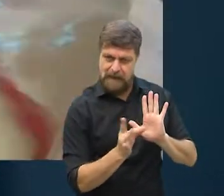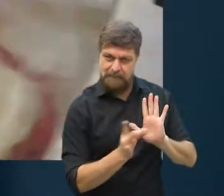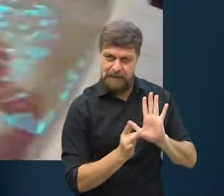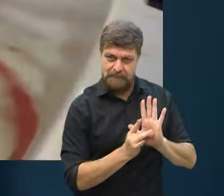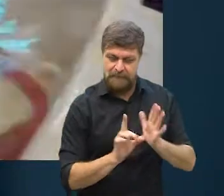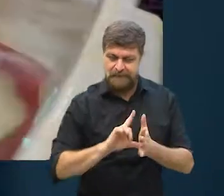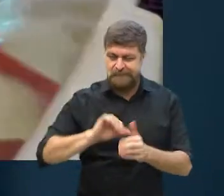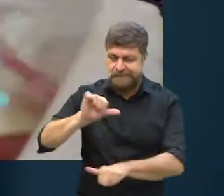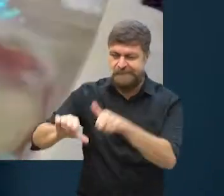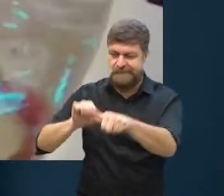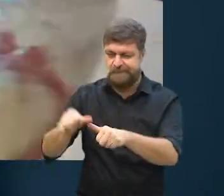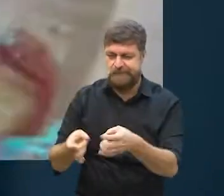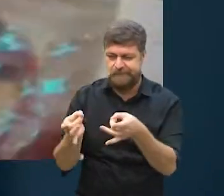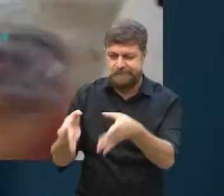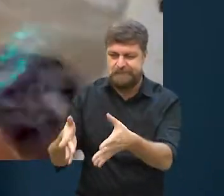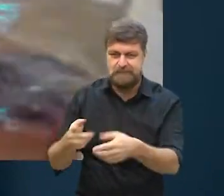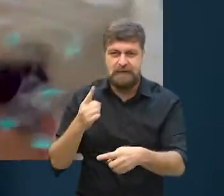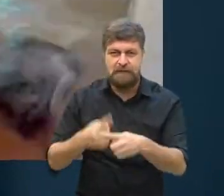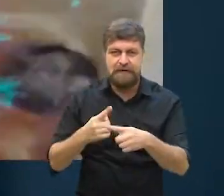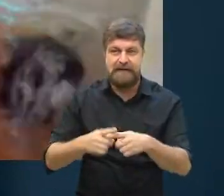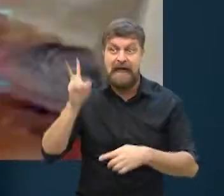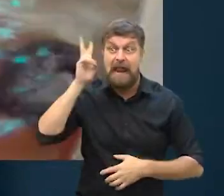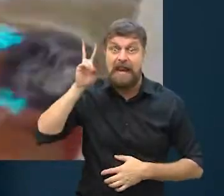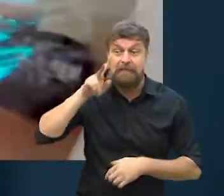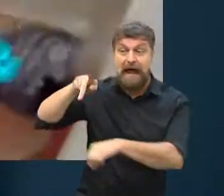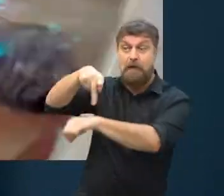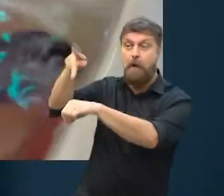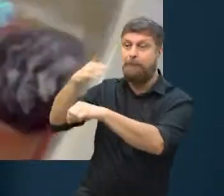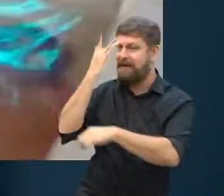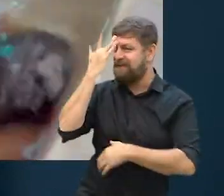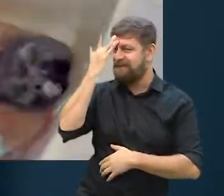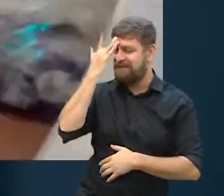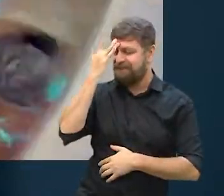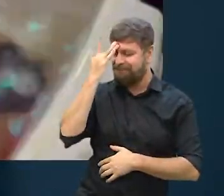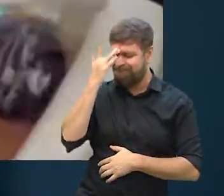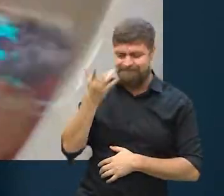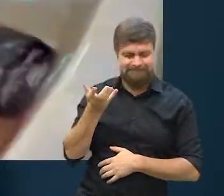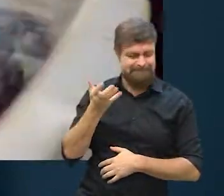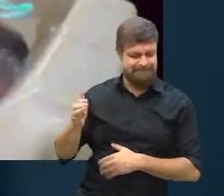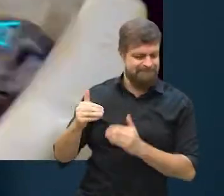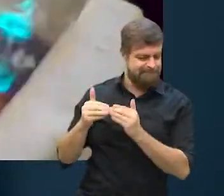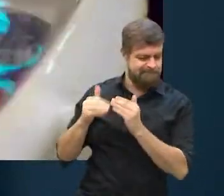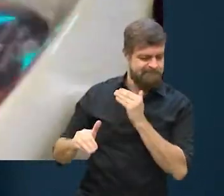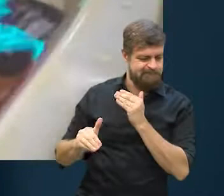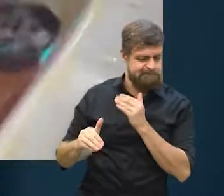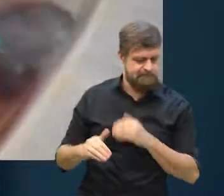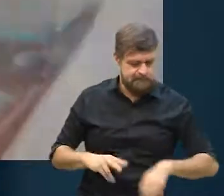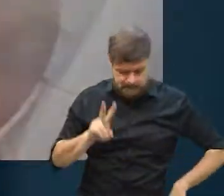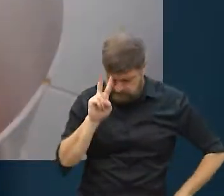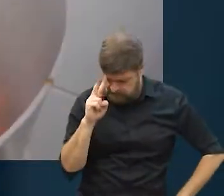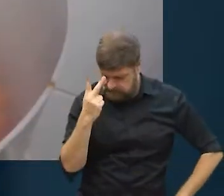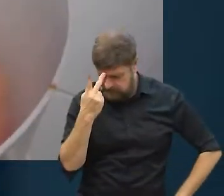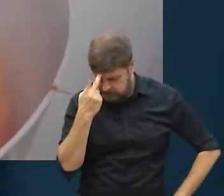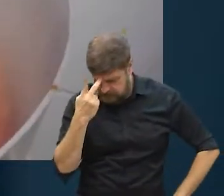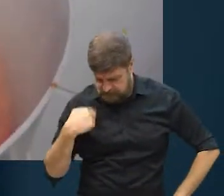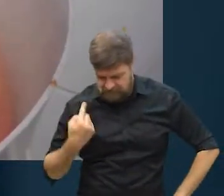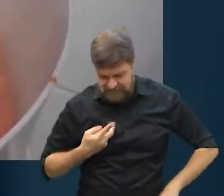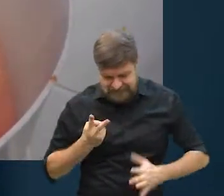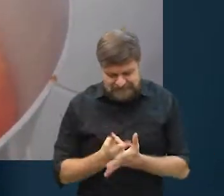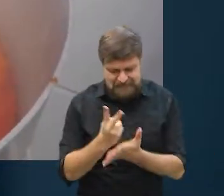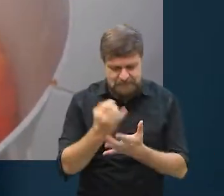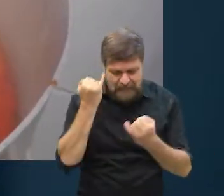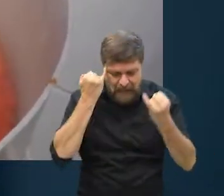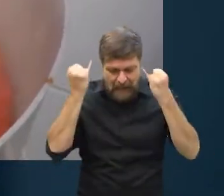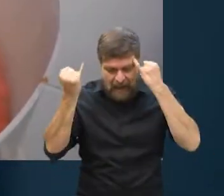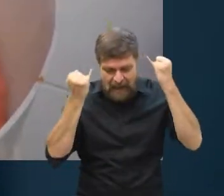teve que jogar fora, porque isso lembrava o país, a Índia, né? E aí não era o que a gente queria. Então, a gente sempre teve